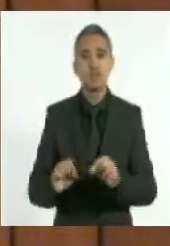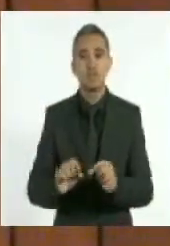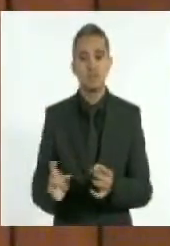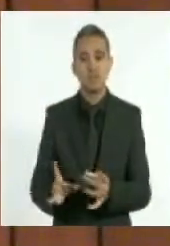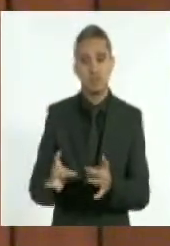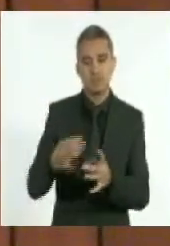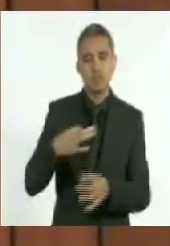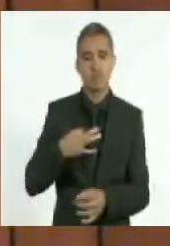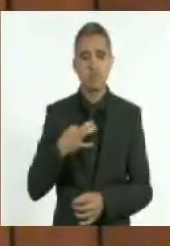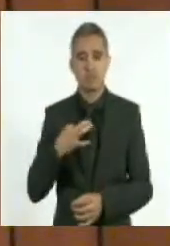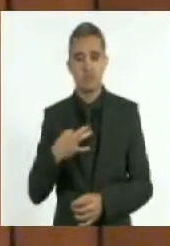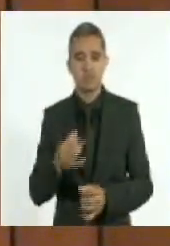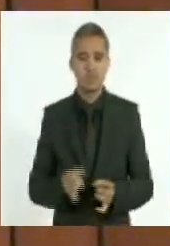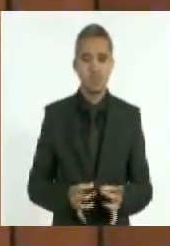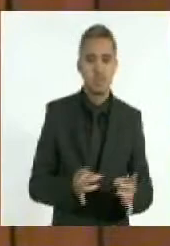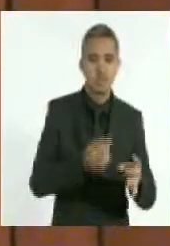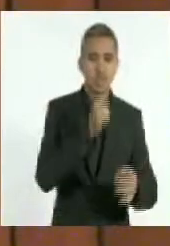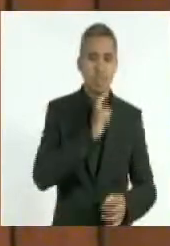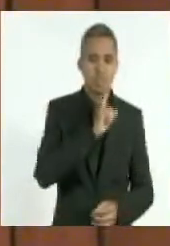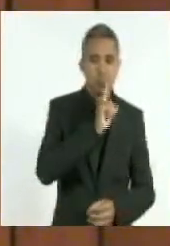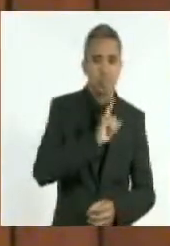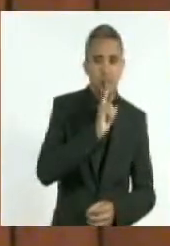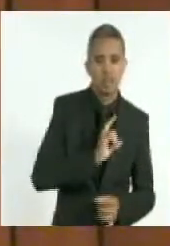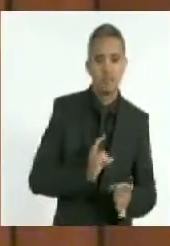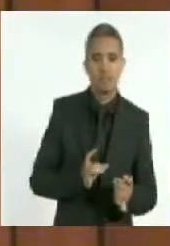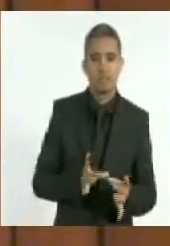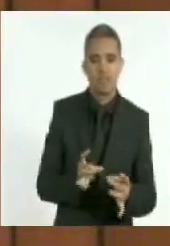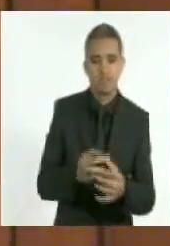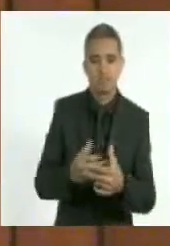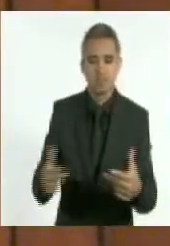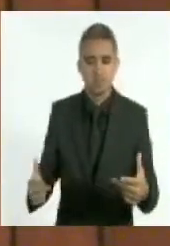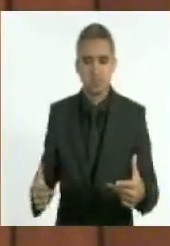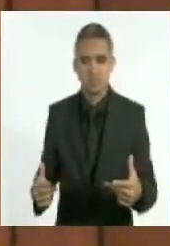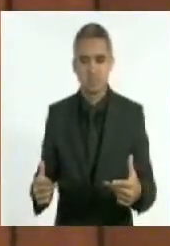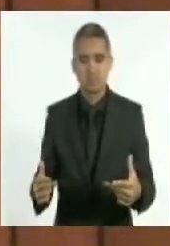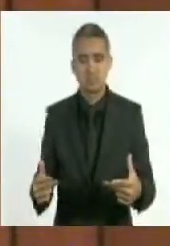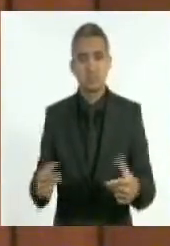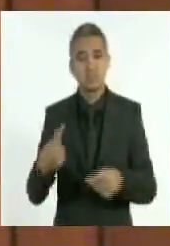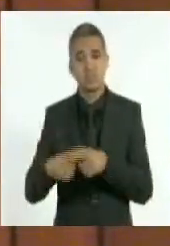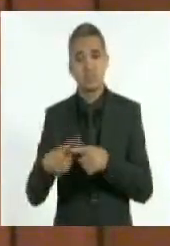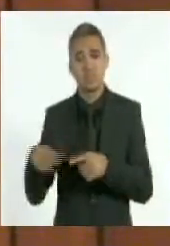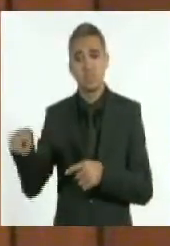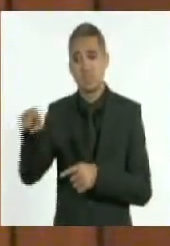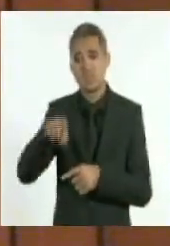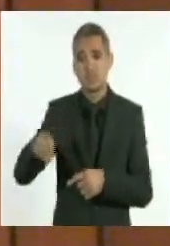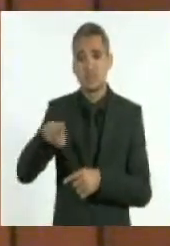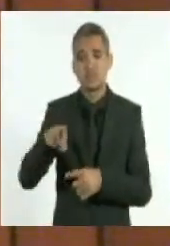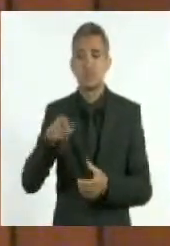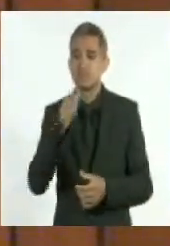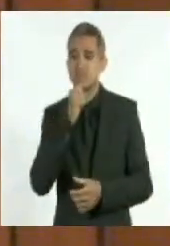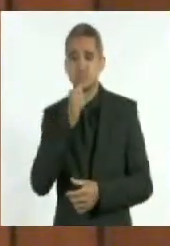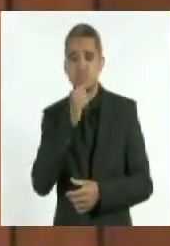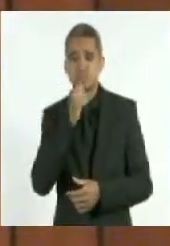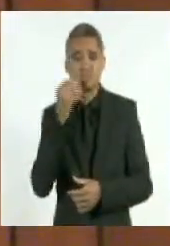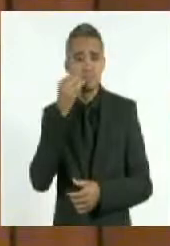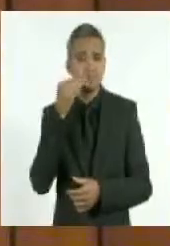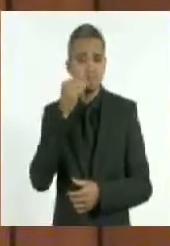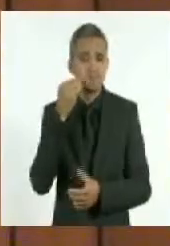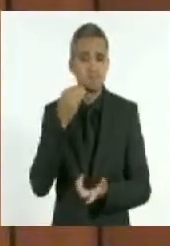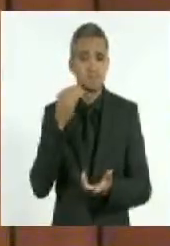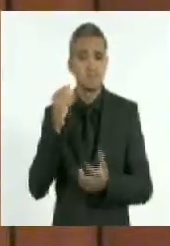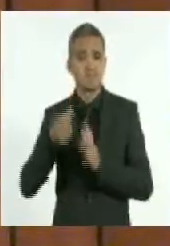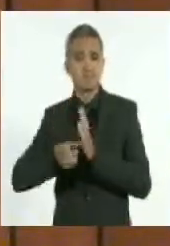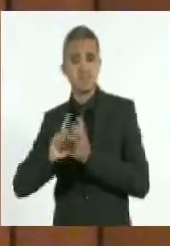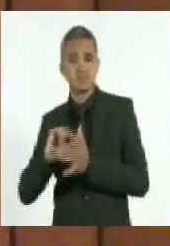elas dada a oportunidade que nós tivemos de estudar, de ter uma vida com mais sucesso. Então, eu acho que a gente tem que ter